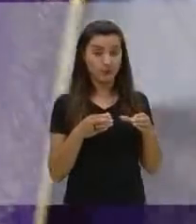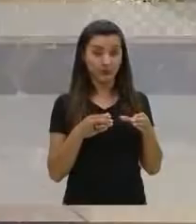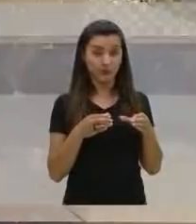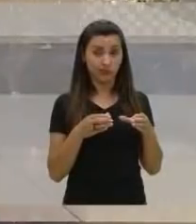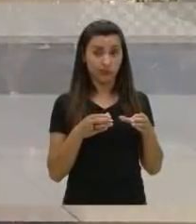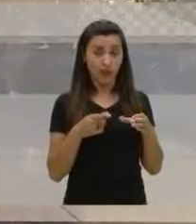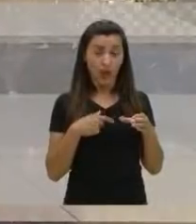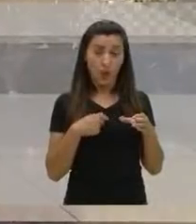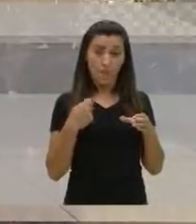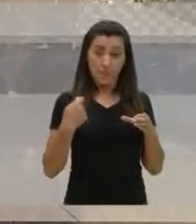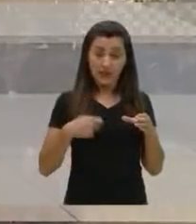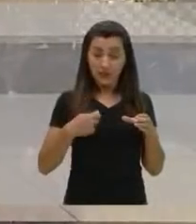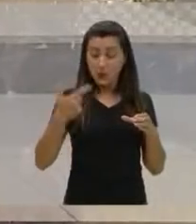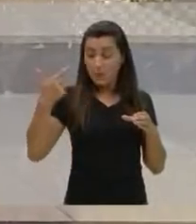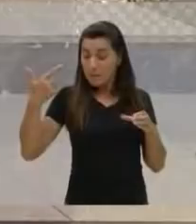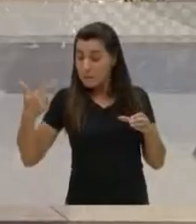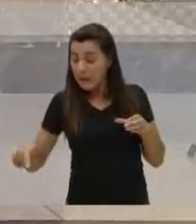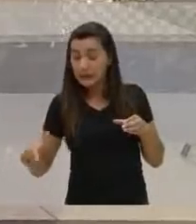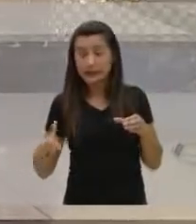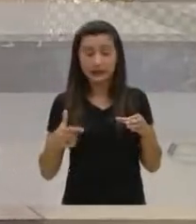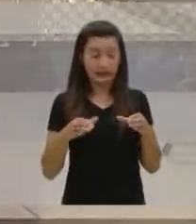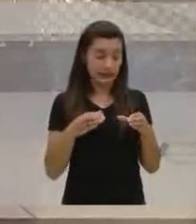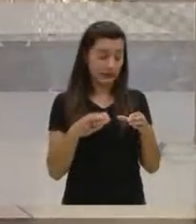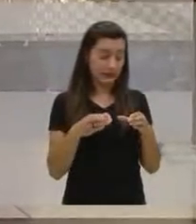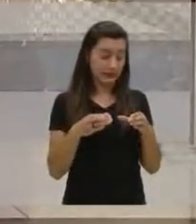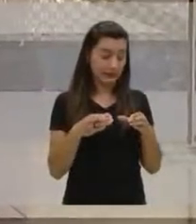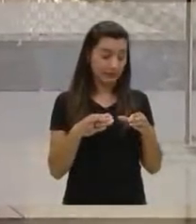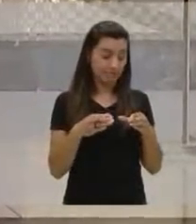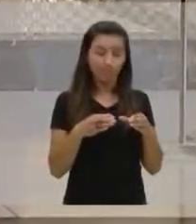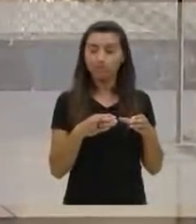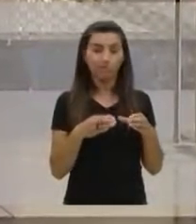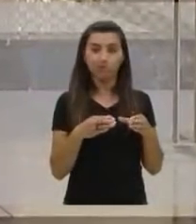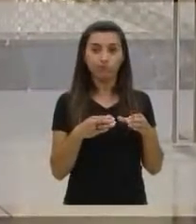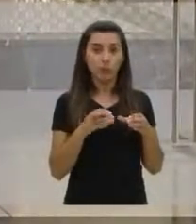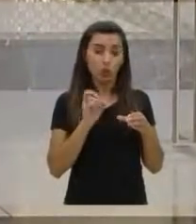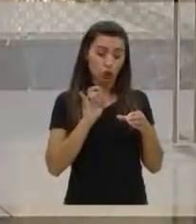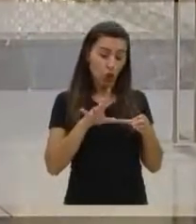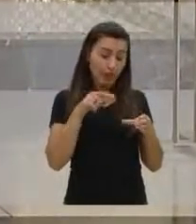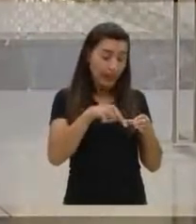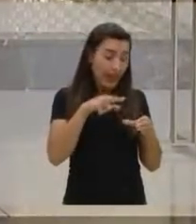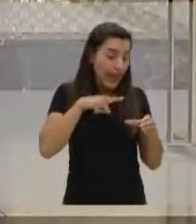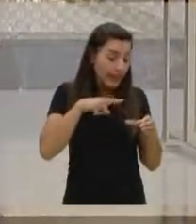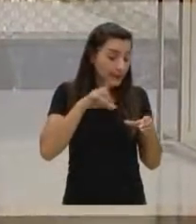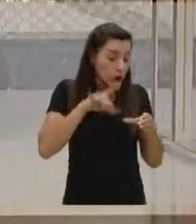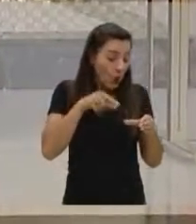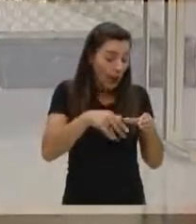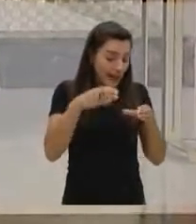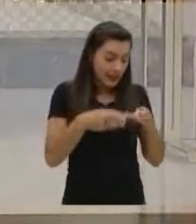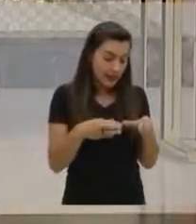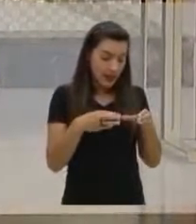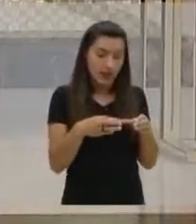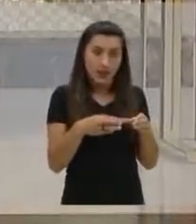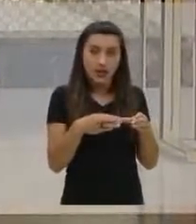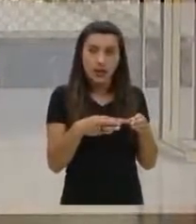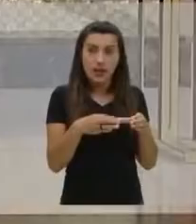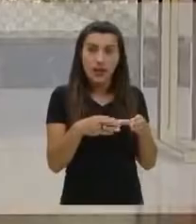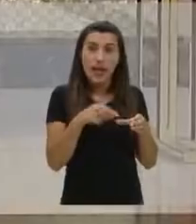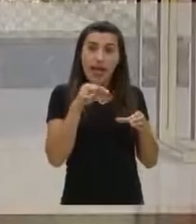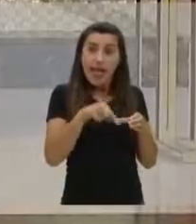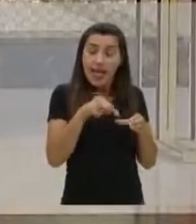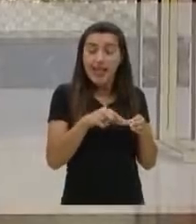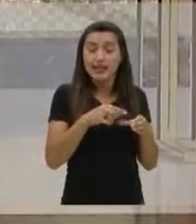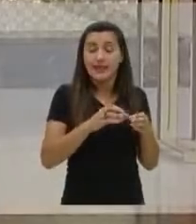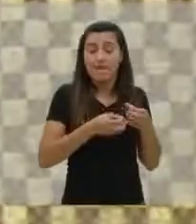vai precisar comer mais. Se ele falar, não, eu só tenho esse pacotinho de feijão, esse pacotinho de